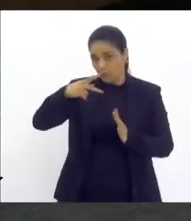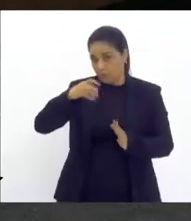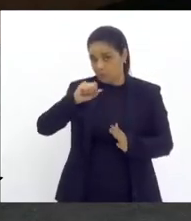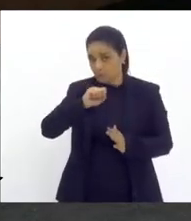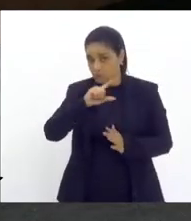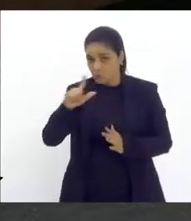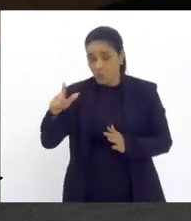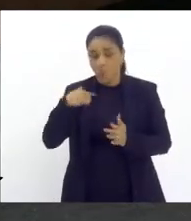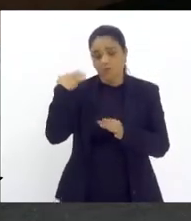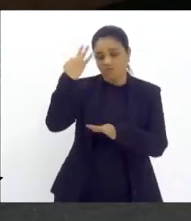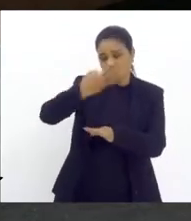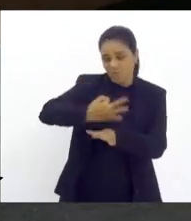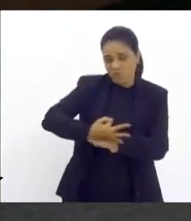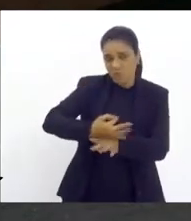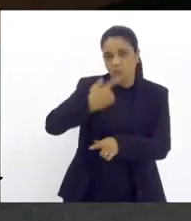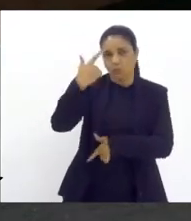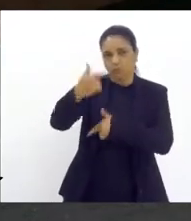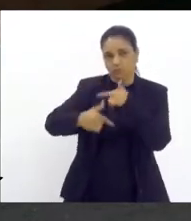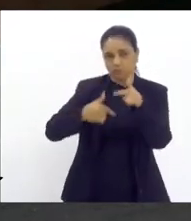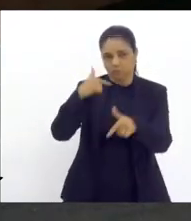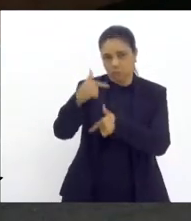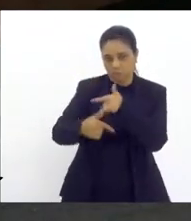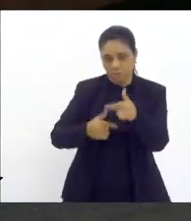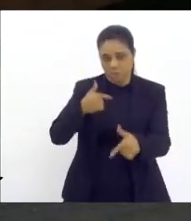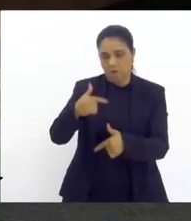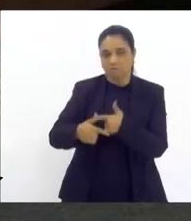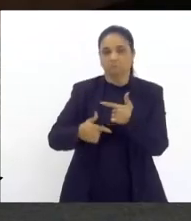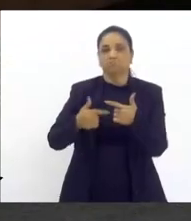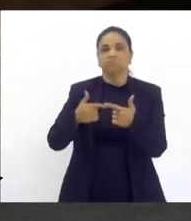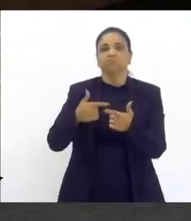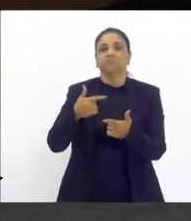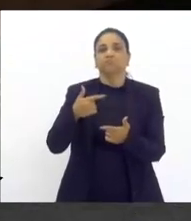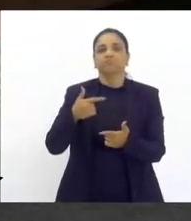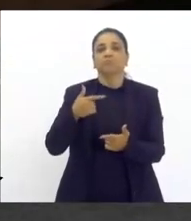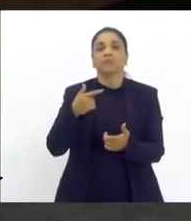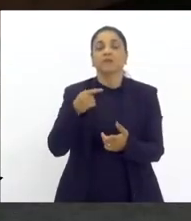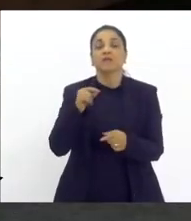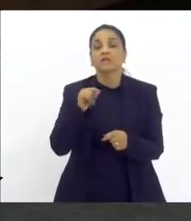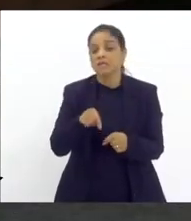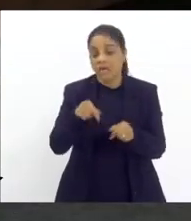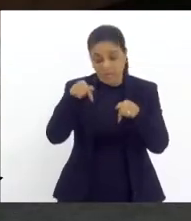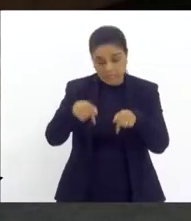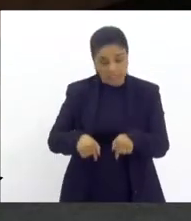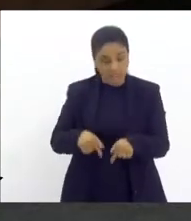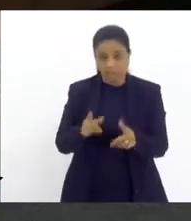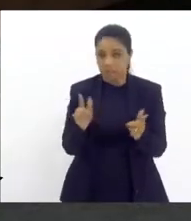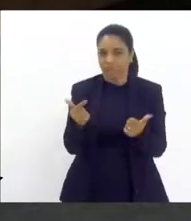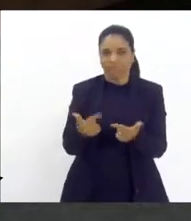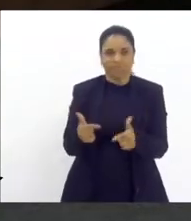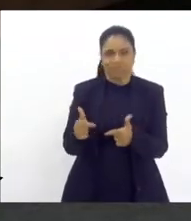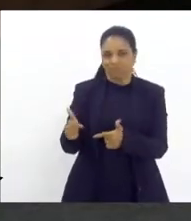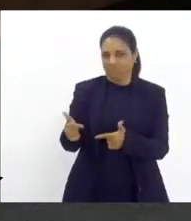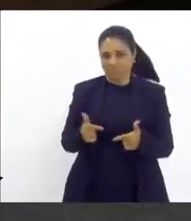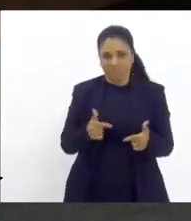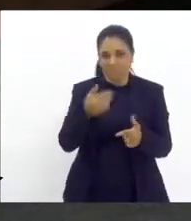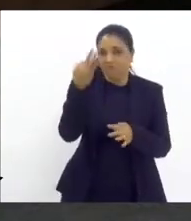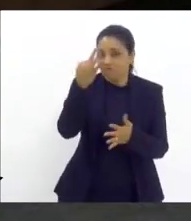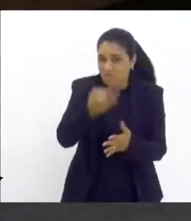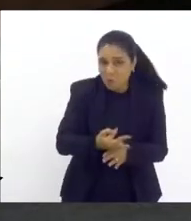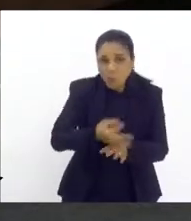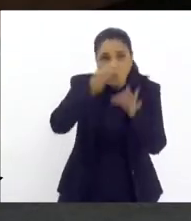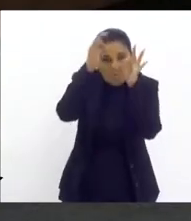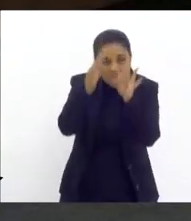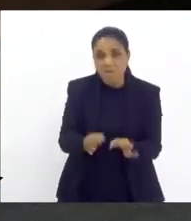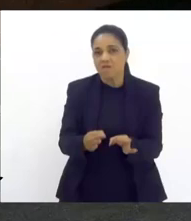o trabalho que faltaram o serviço que aqui não estavam na semana passada todos eles não estavam eu